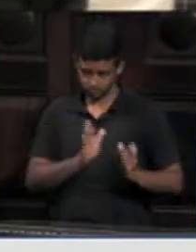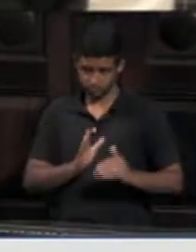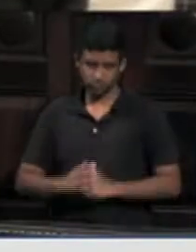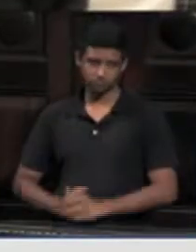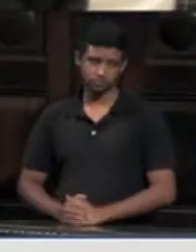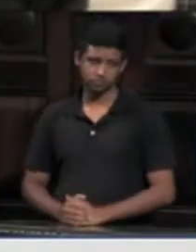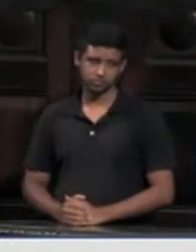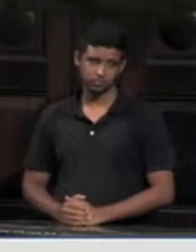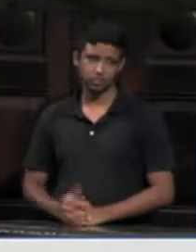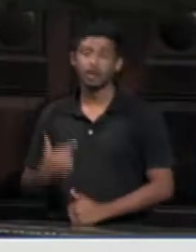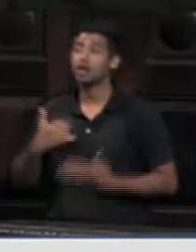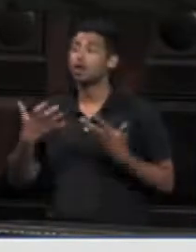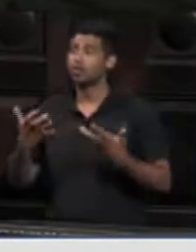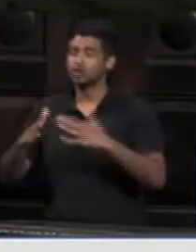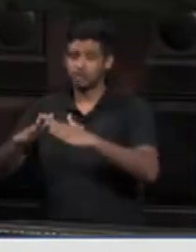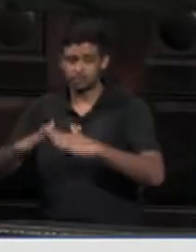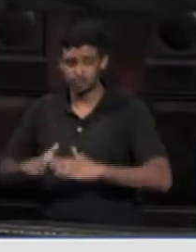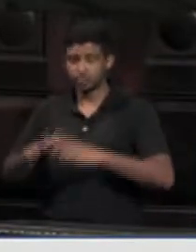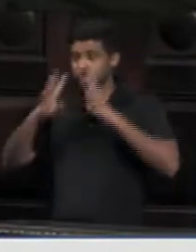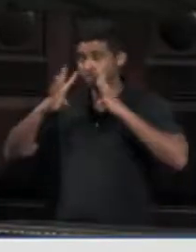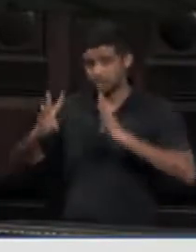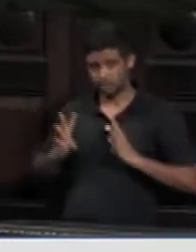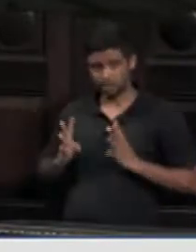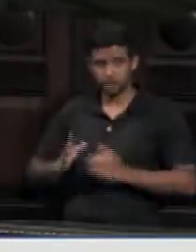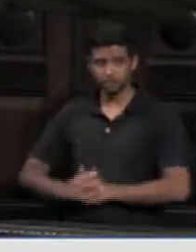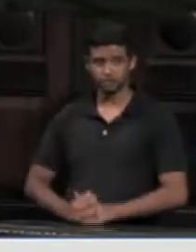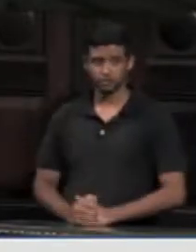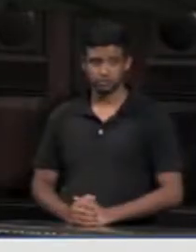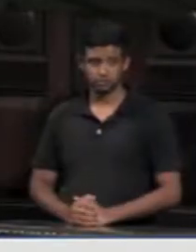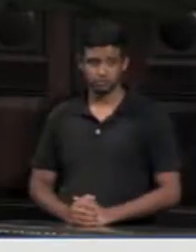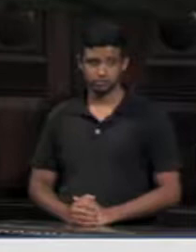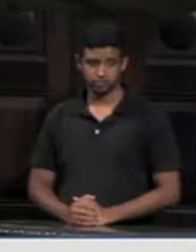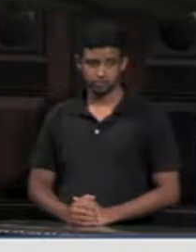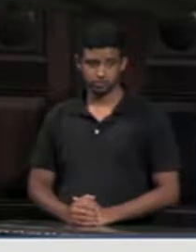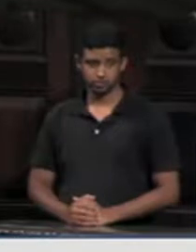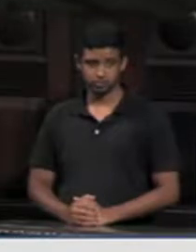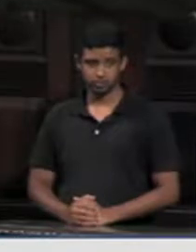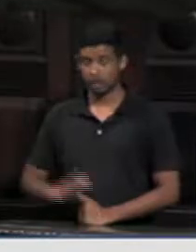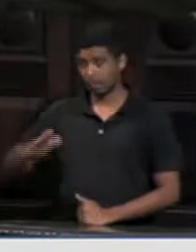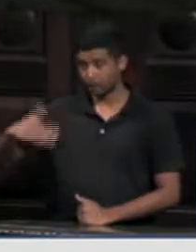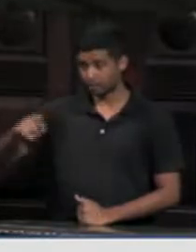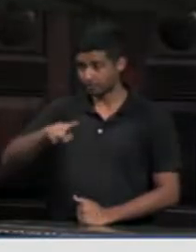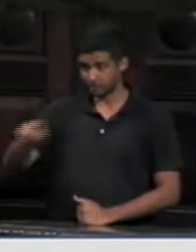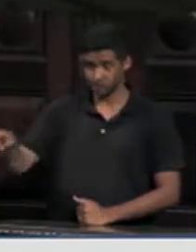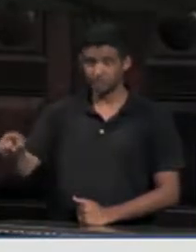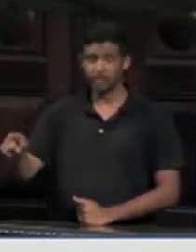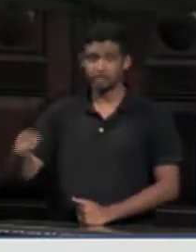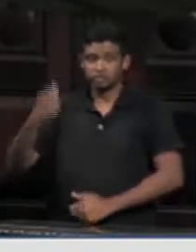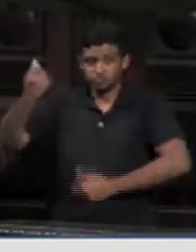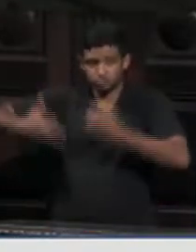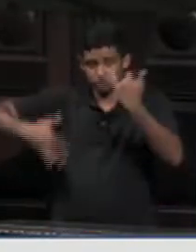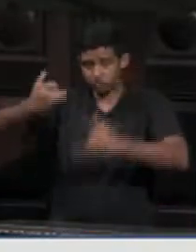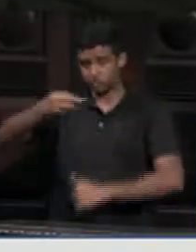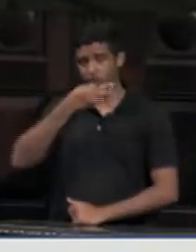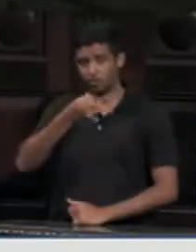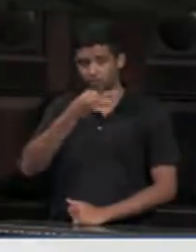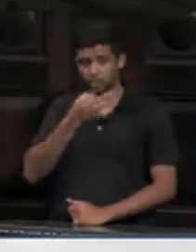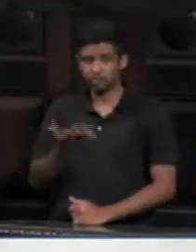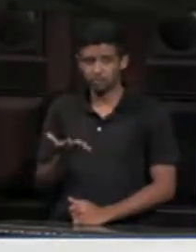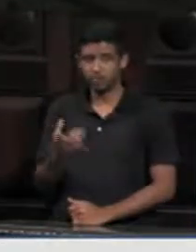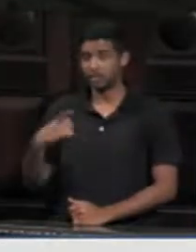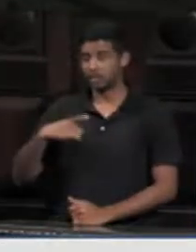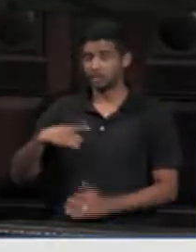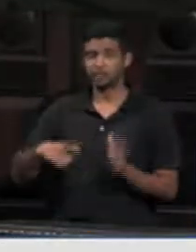Zaqueu Teixeira. Quero pedir aqui uma atenção a quem vai prolatar os pareceres. Pelo seguinte, nós temos a